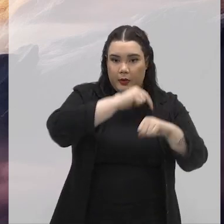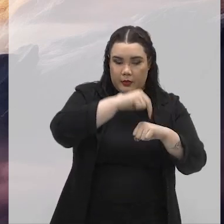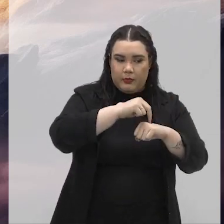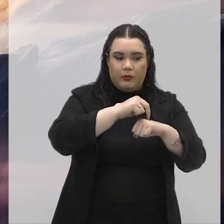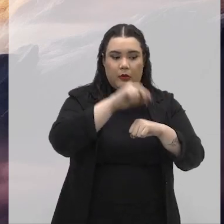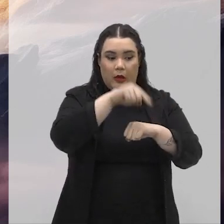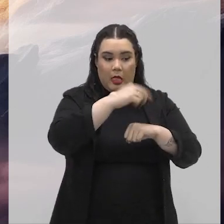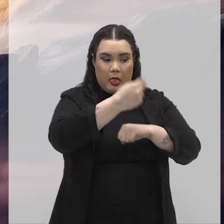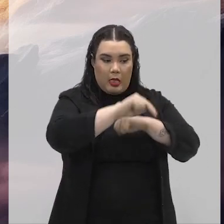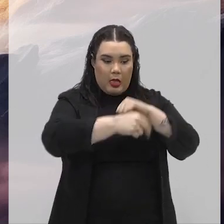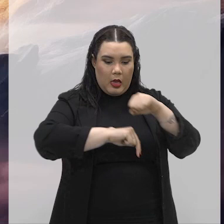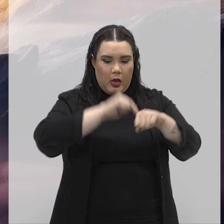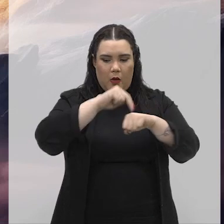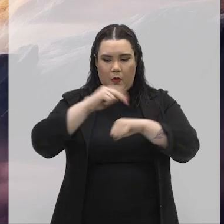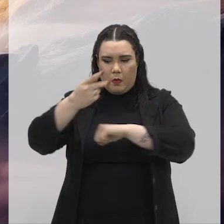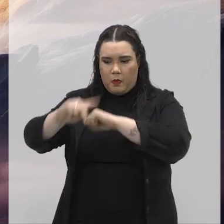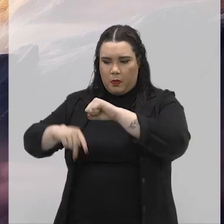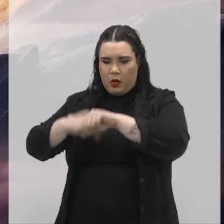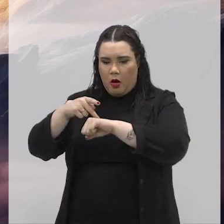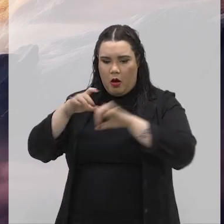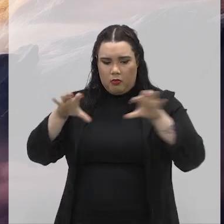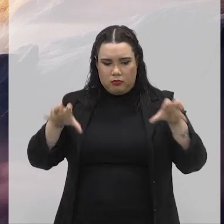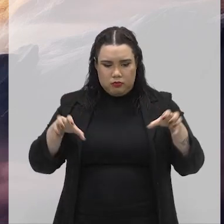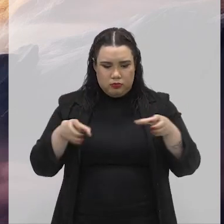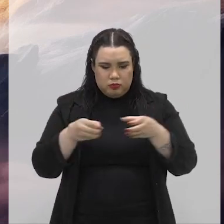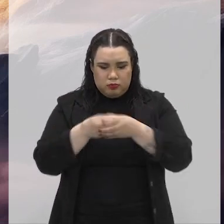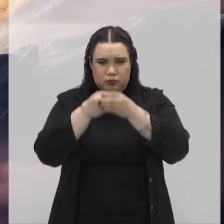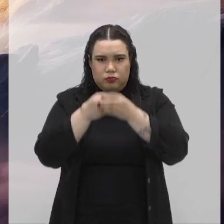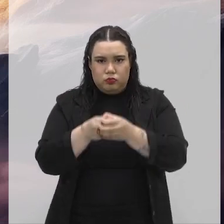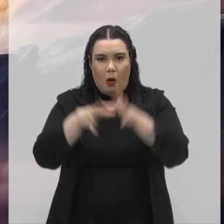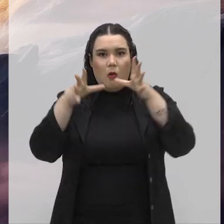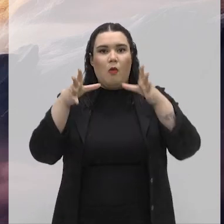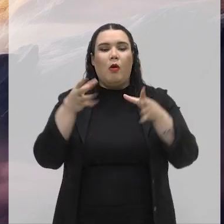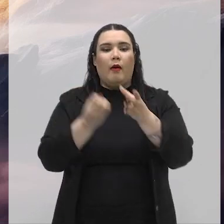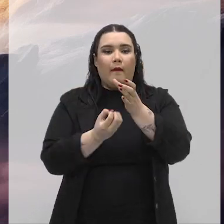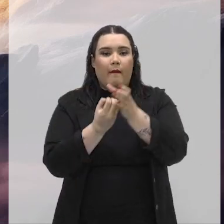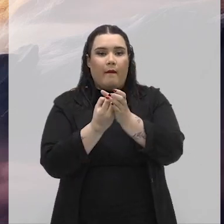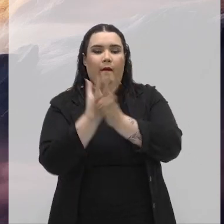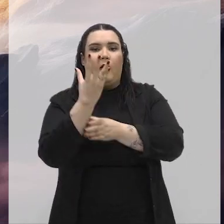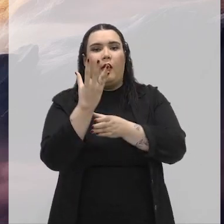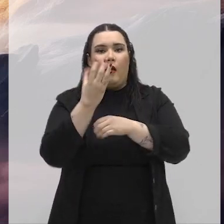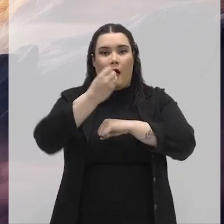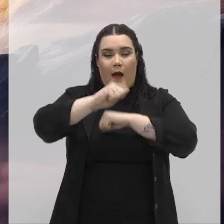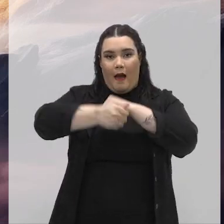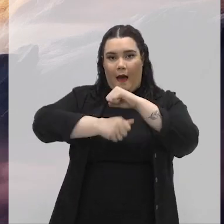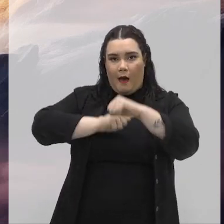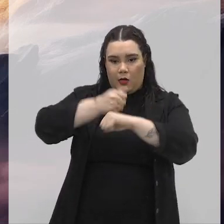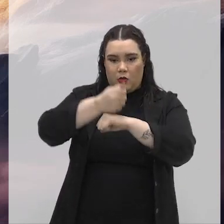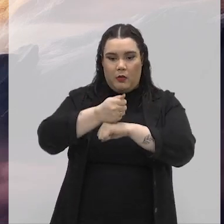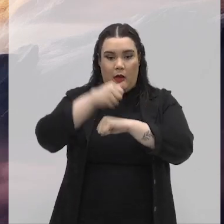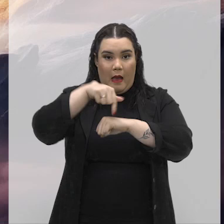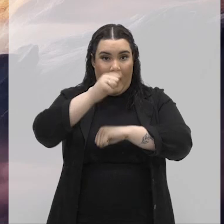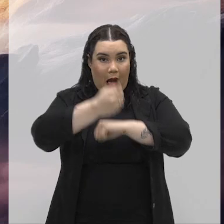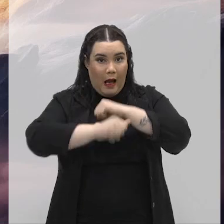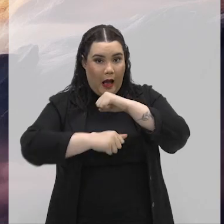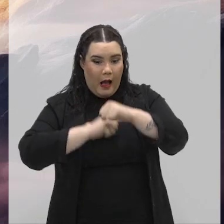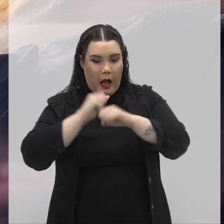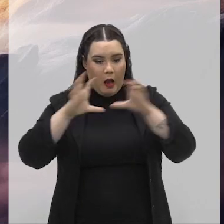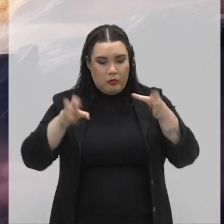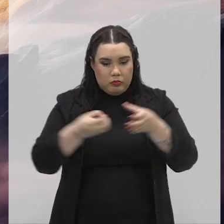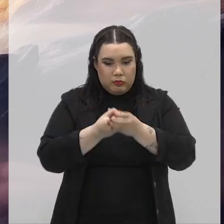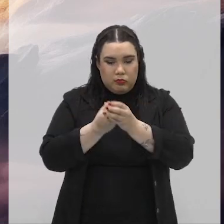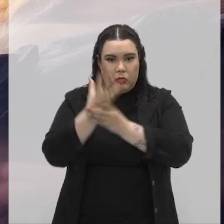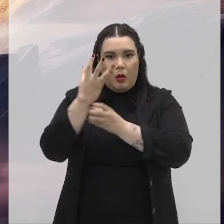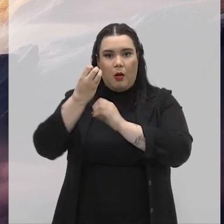formar átomos. Esses átomos começaram a se juntar e começaram a formar moléculas. E essas moléculas começaram a